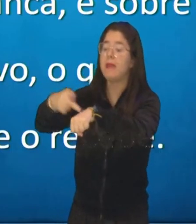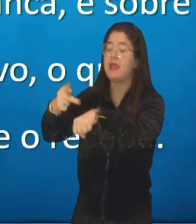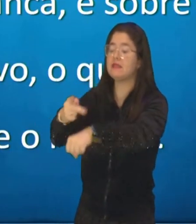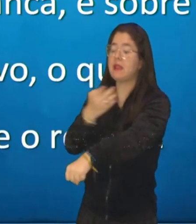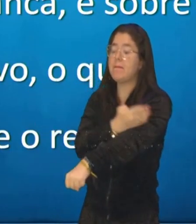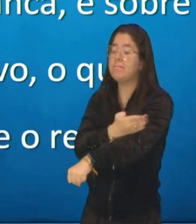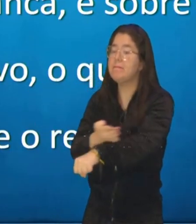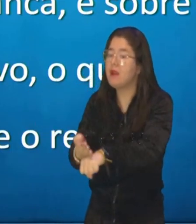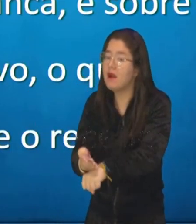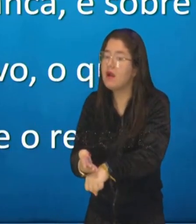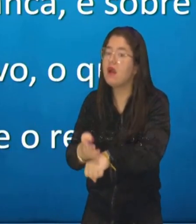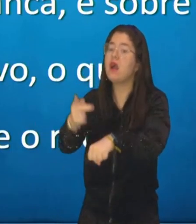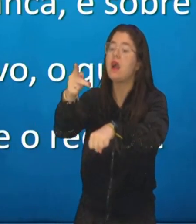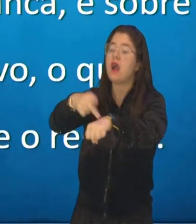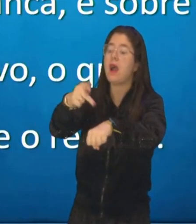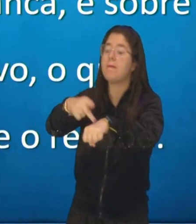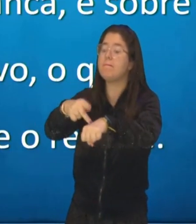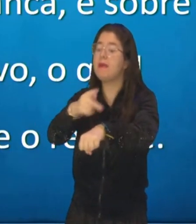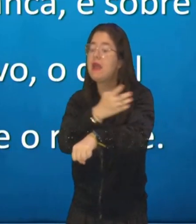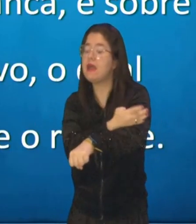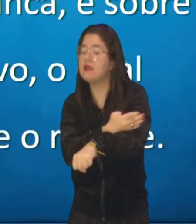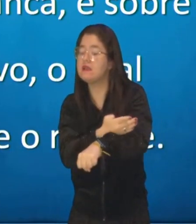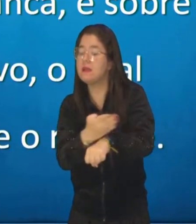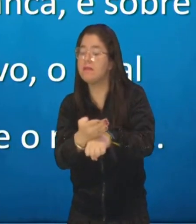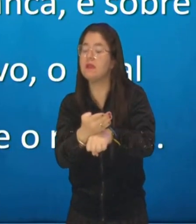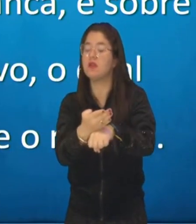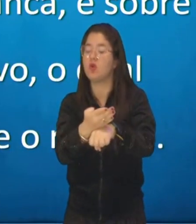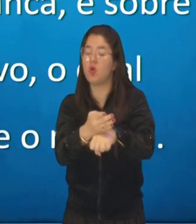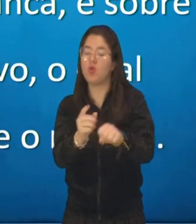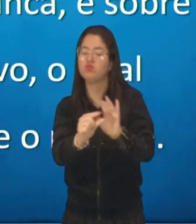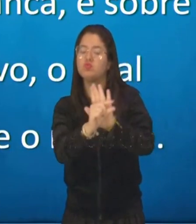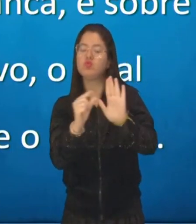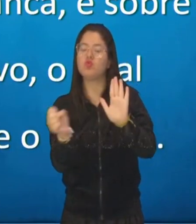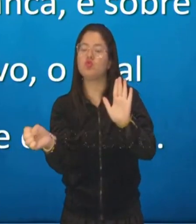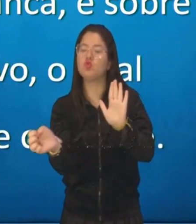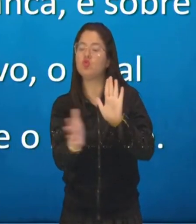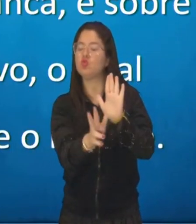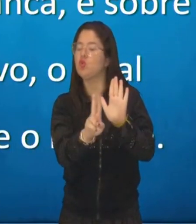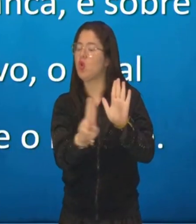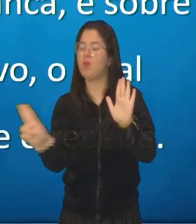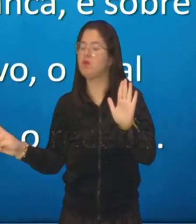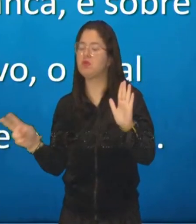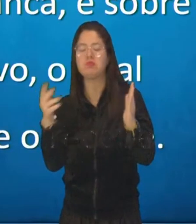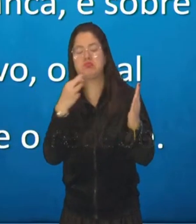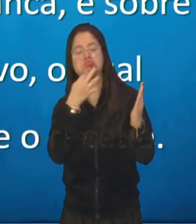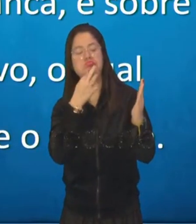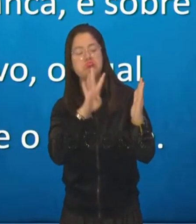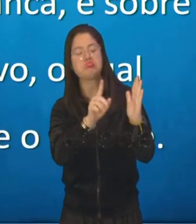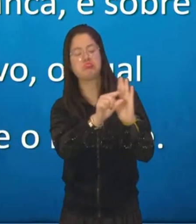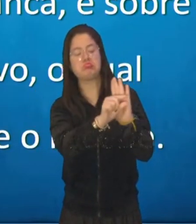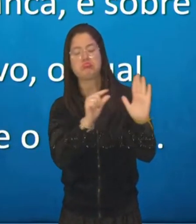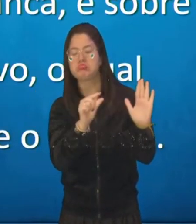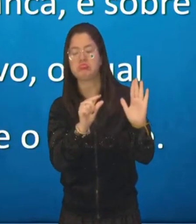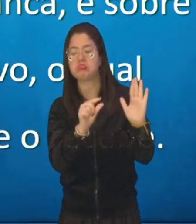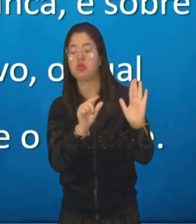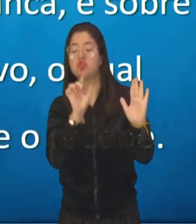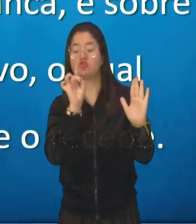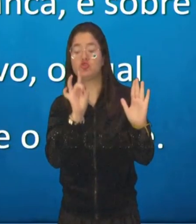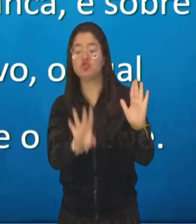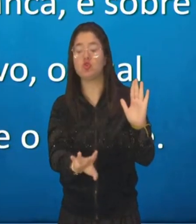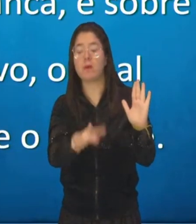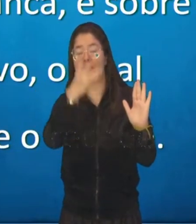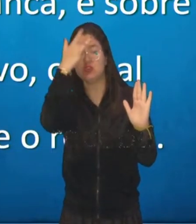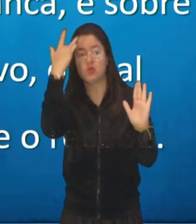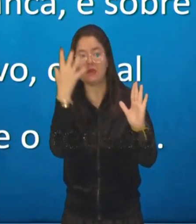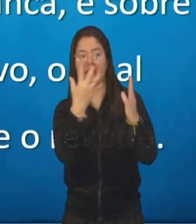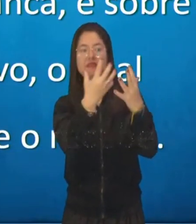essa pedrinha escrito um nome novo, o qual ninguém conhece, exceto aquele que o